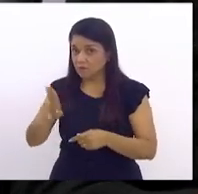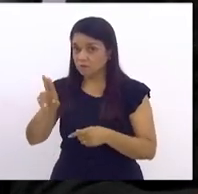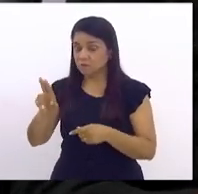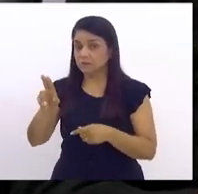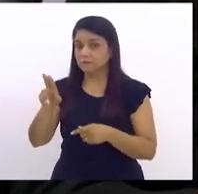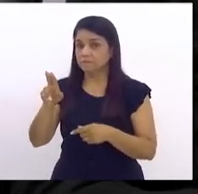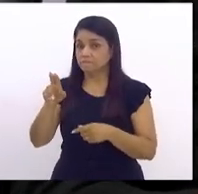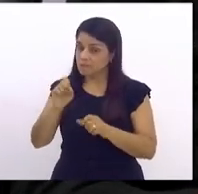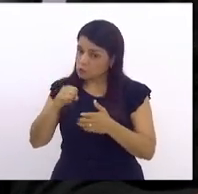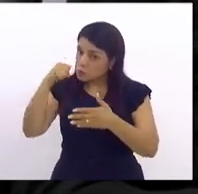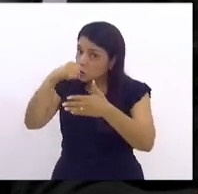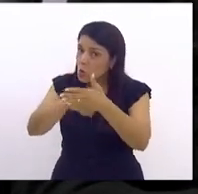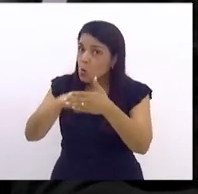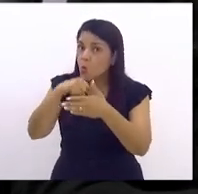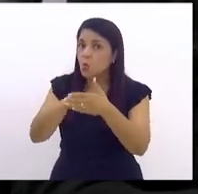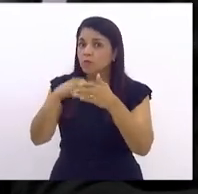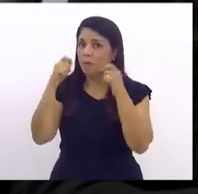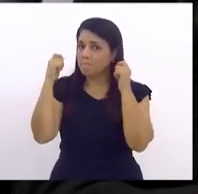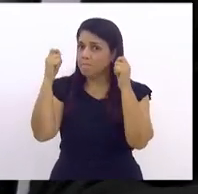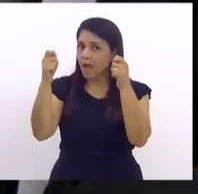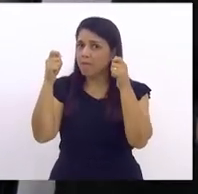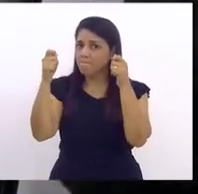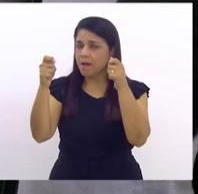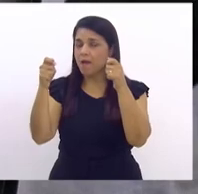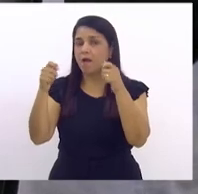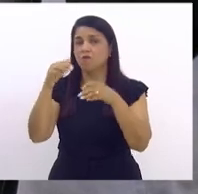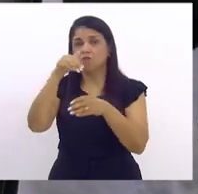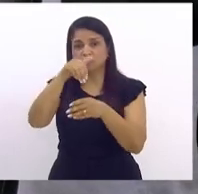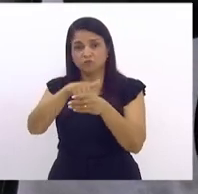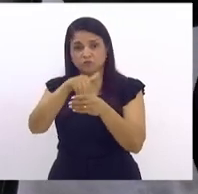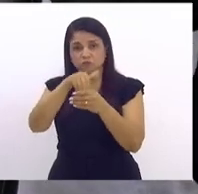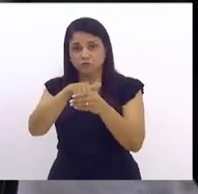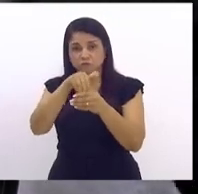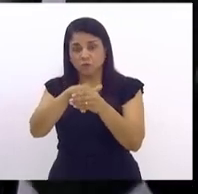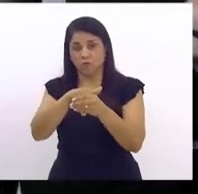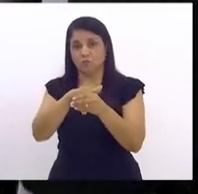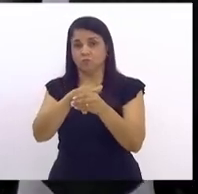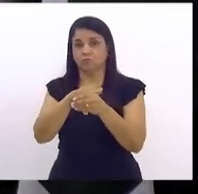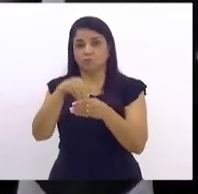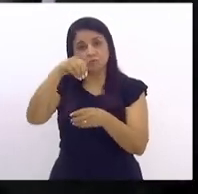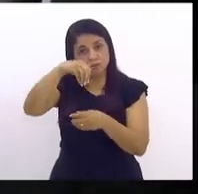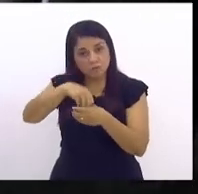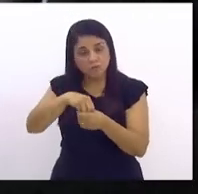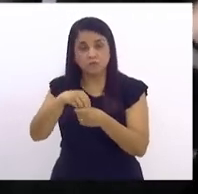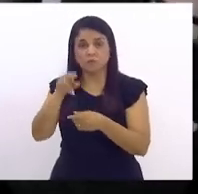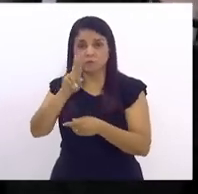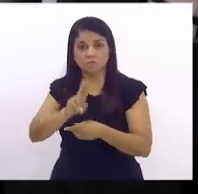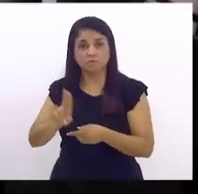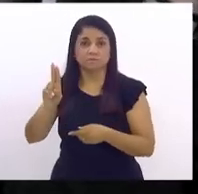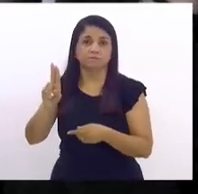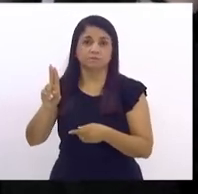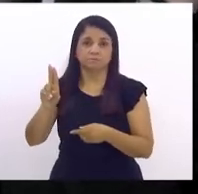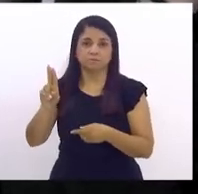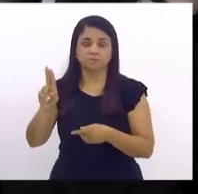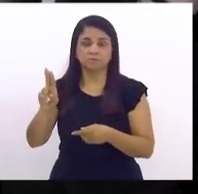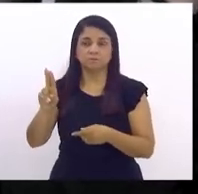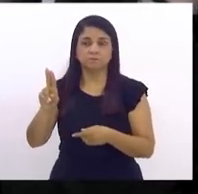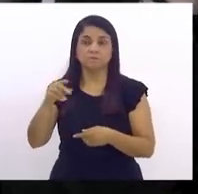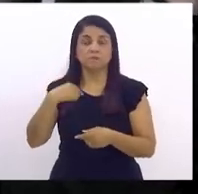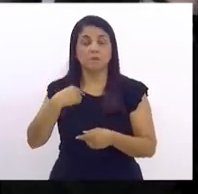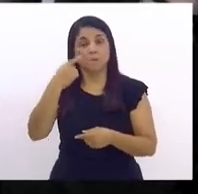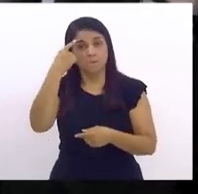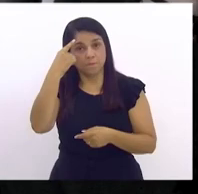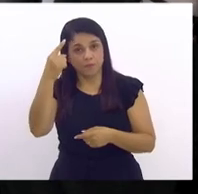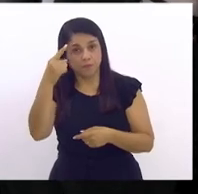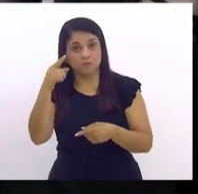luta, a questão do voto paritário nas universidades. Então, eu penso que assim, tem a